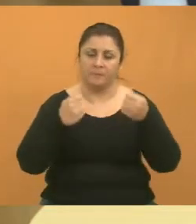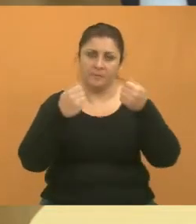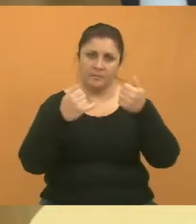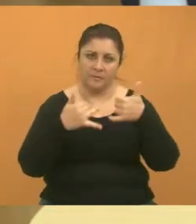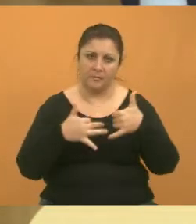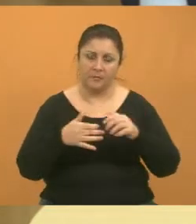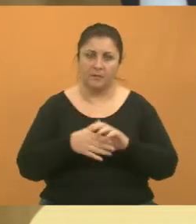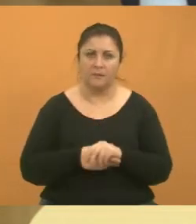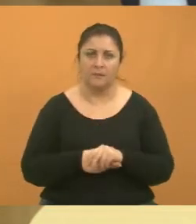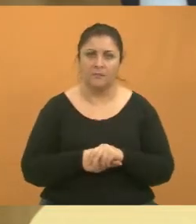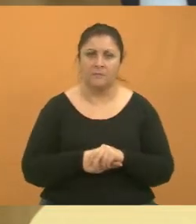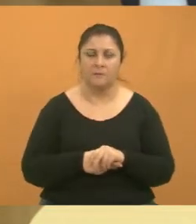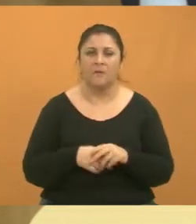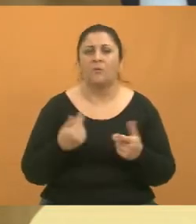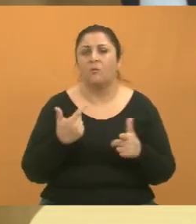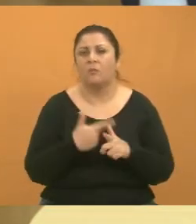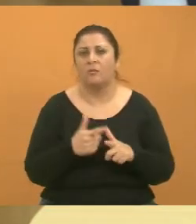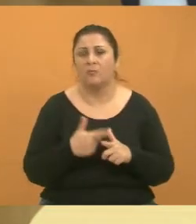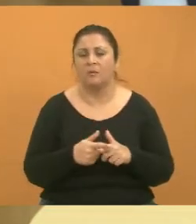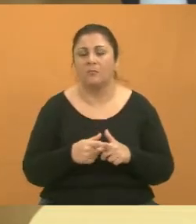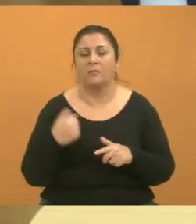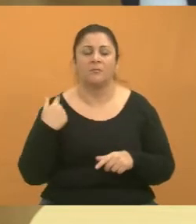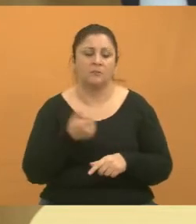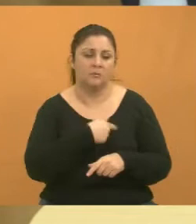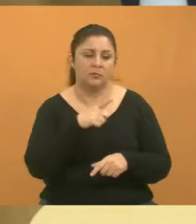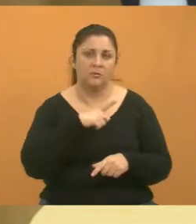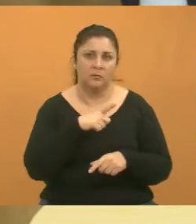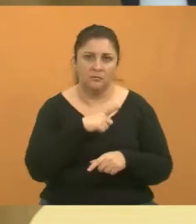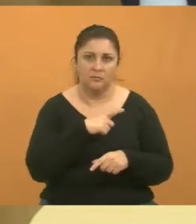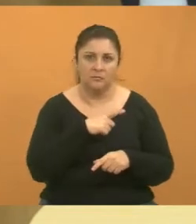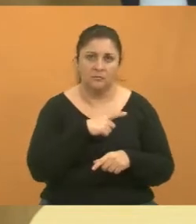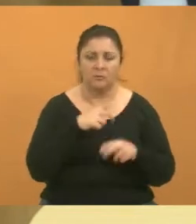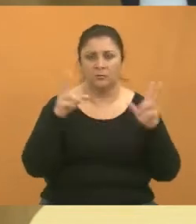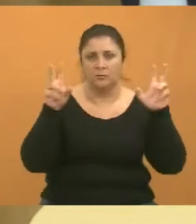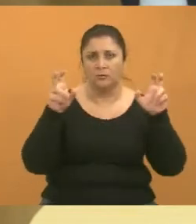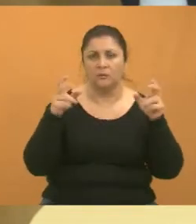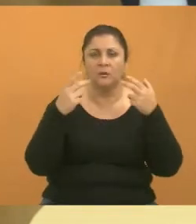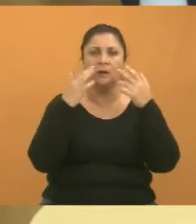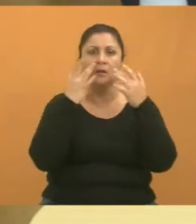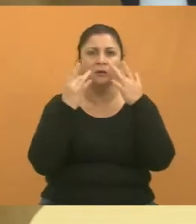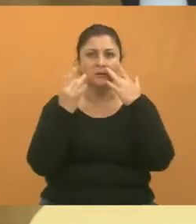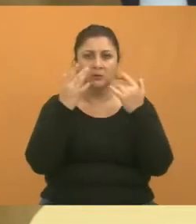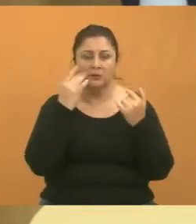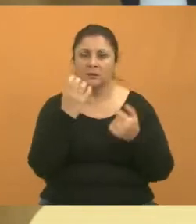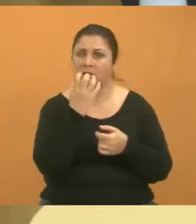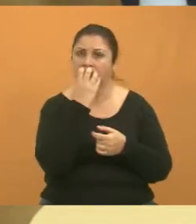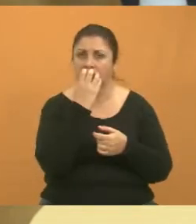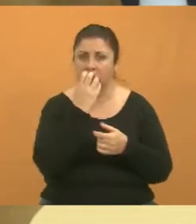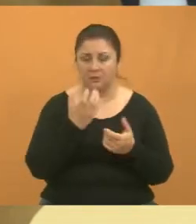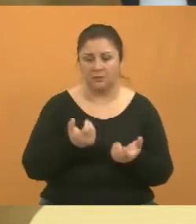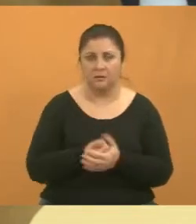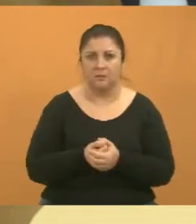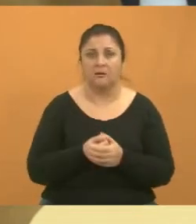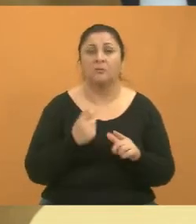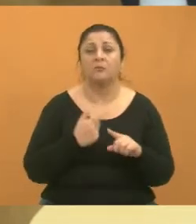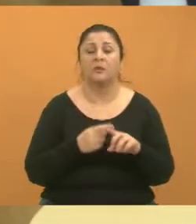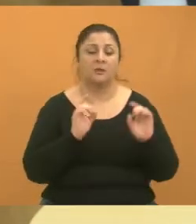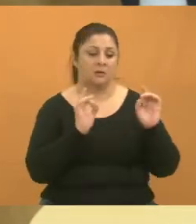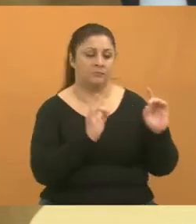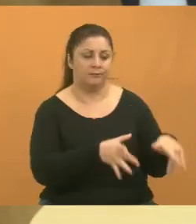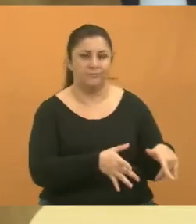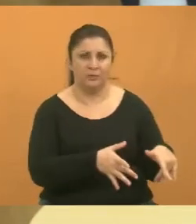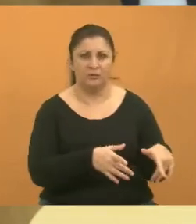Justificativa. Os maiores problemas que vivenciamos atualmente em relação a cães e gatos de estimação são o abandono e